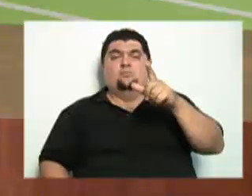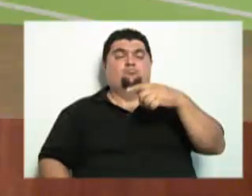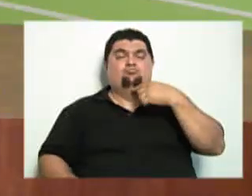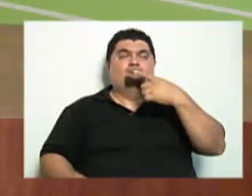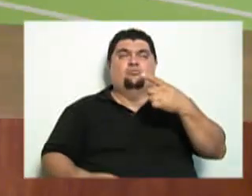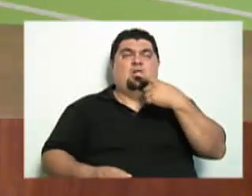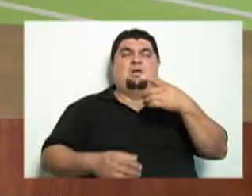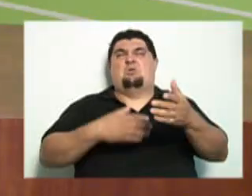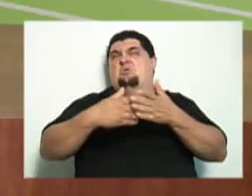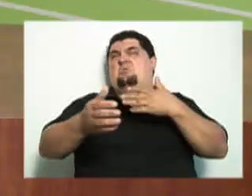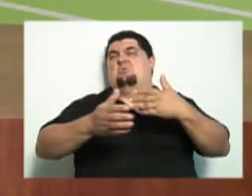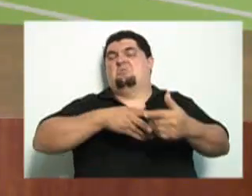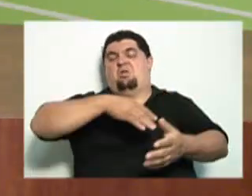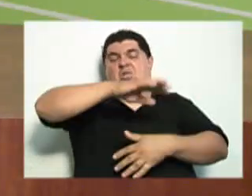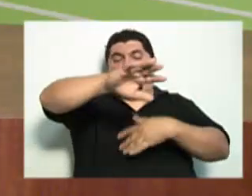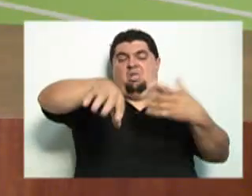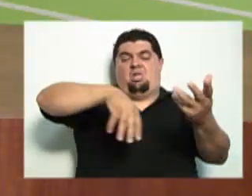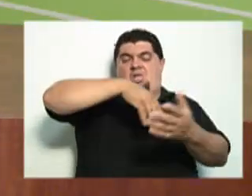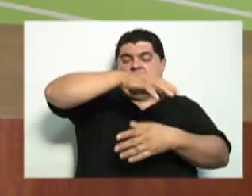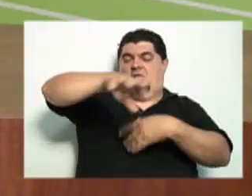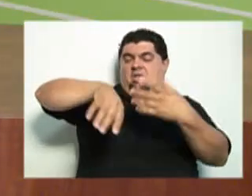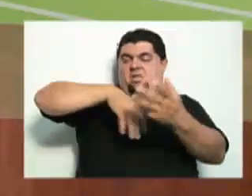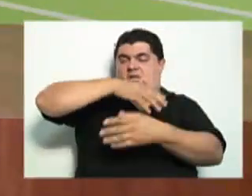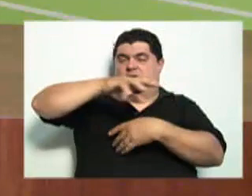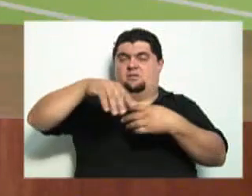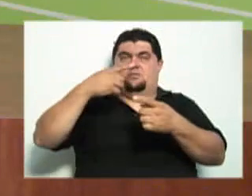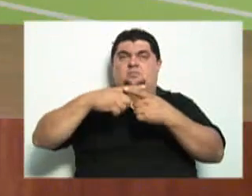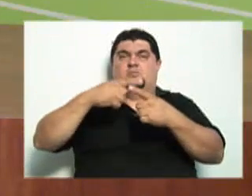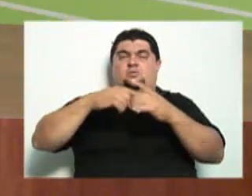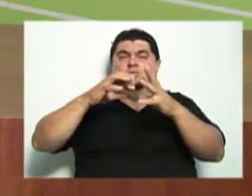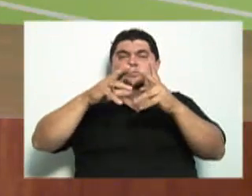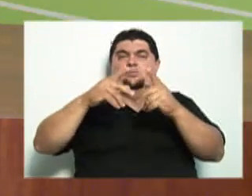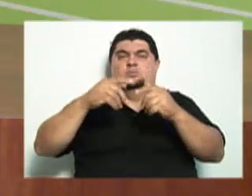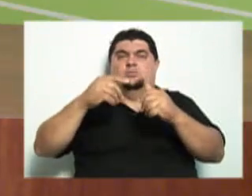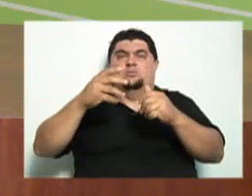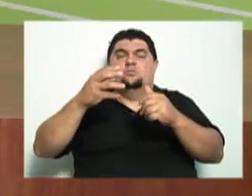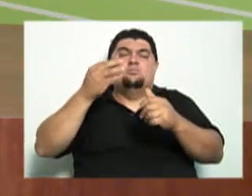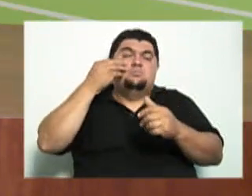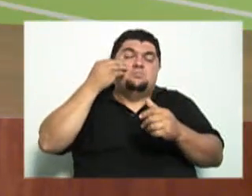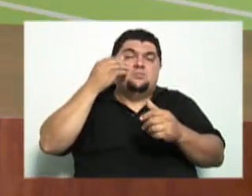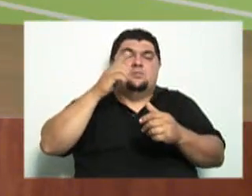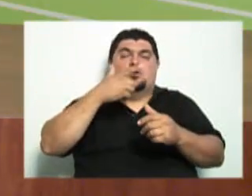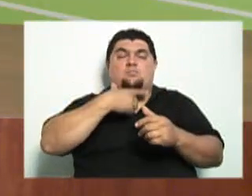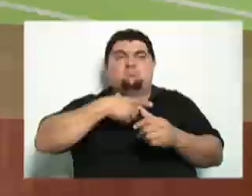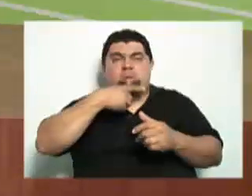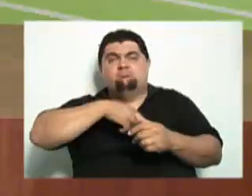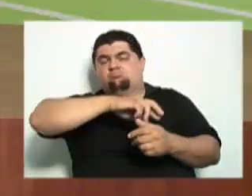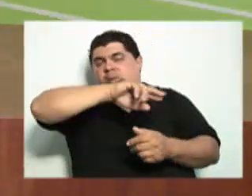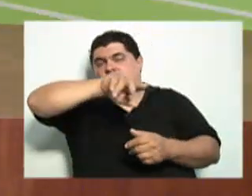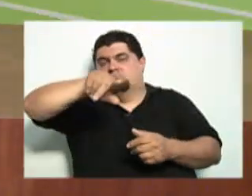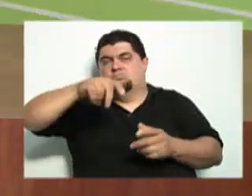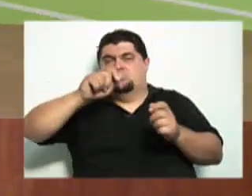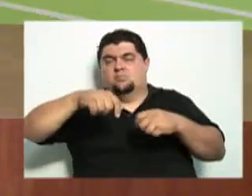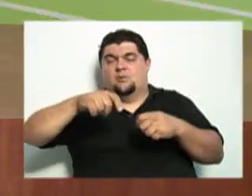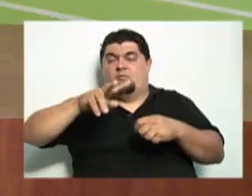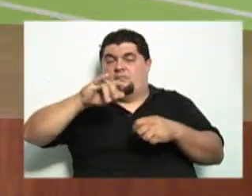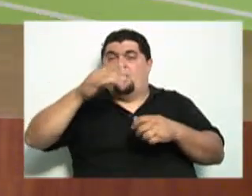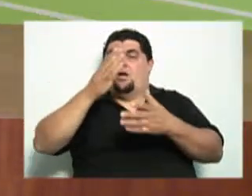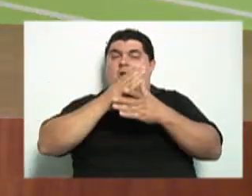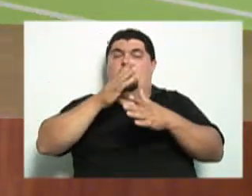sem limite, porque todos os nossos recursos naturais são limitados. Todos eles vão